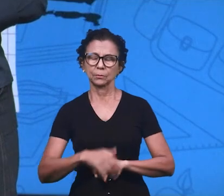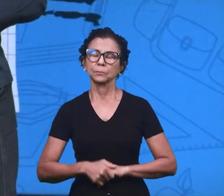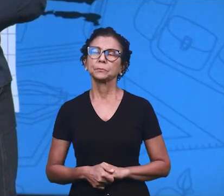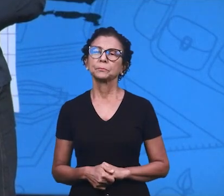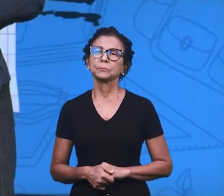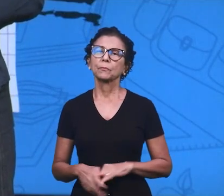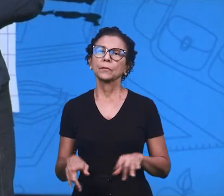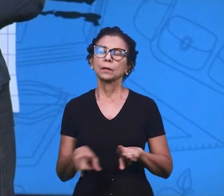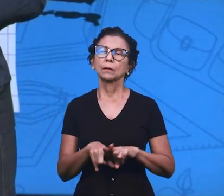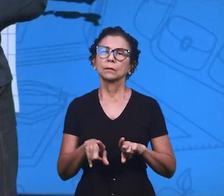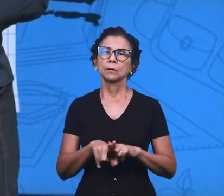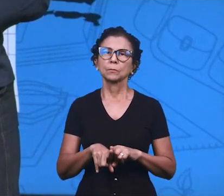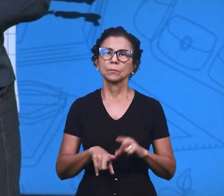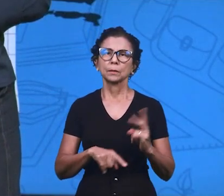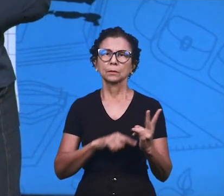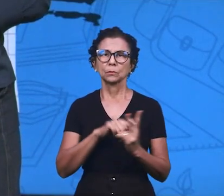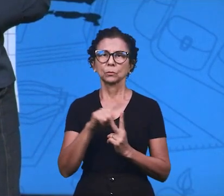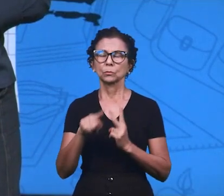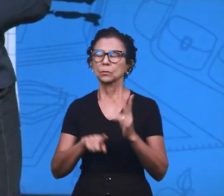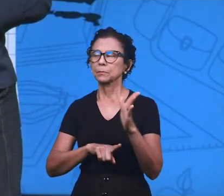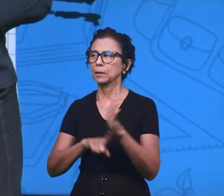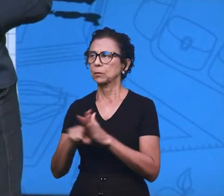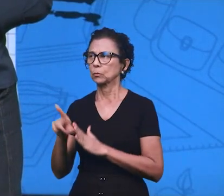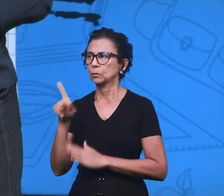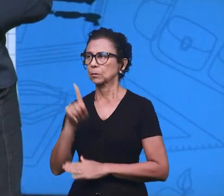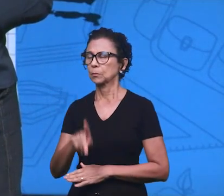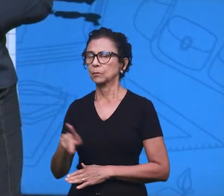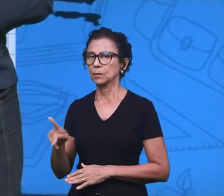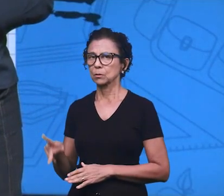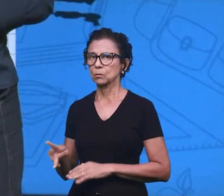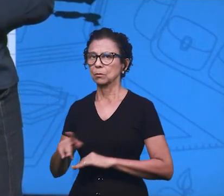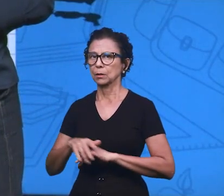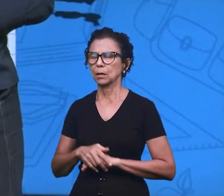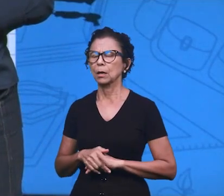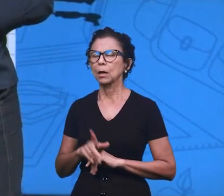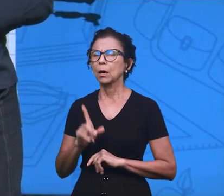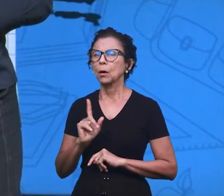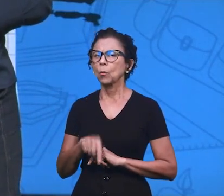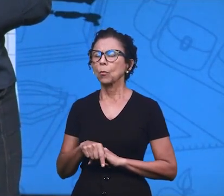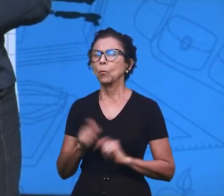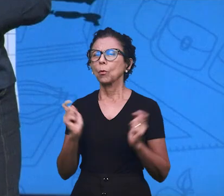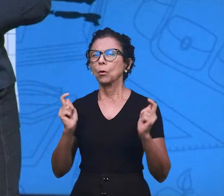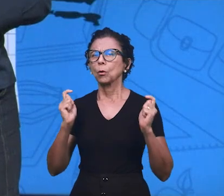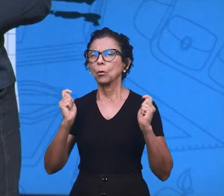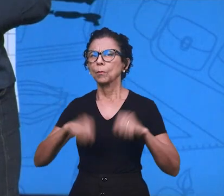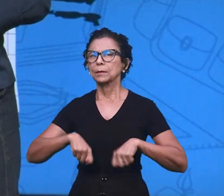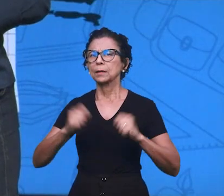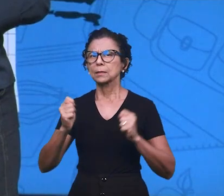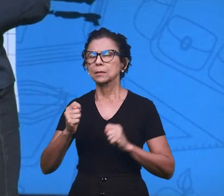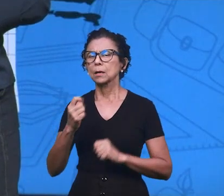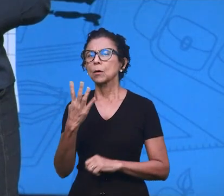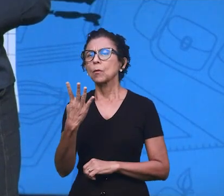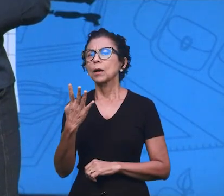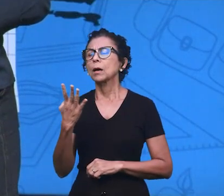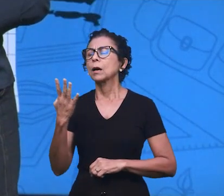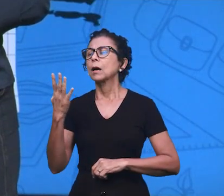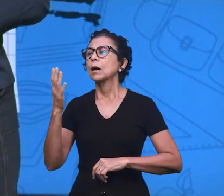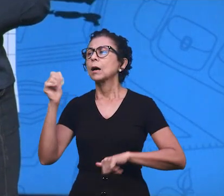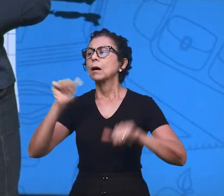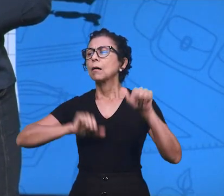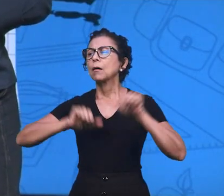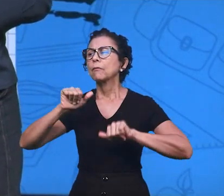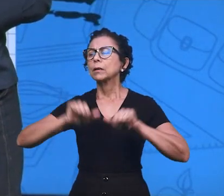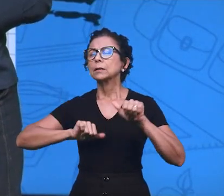perguntas à professora Ana. O que é avaliado na competência 4? E qual a relação entre